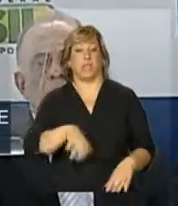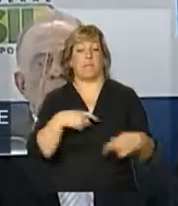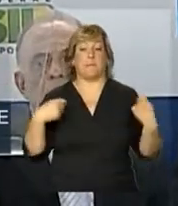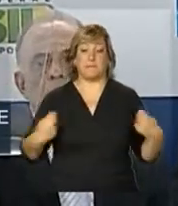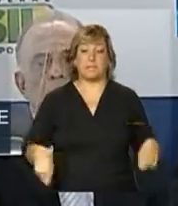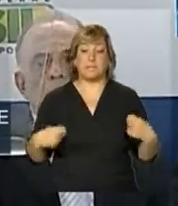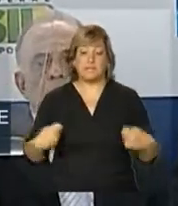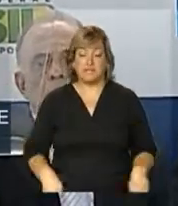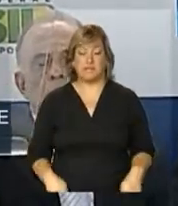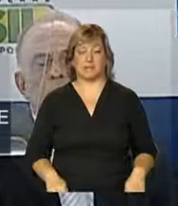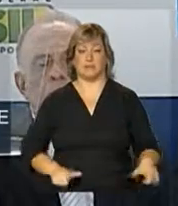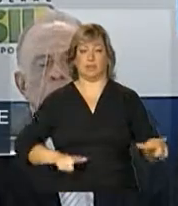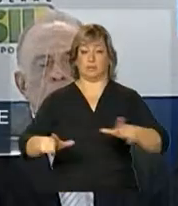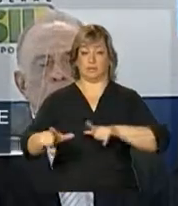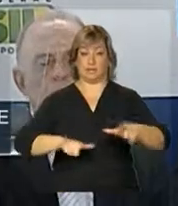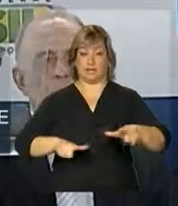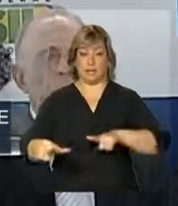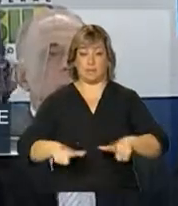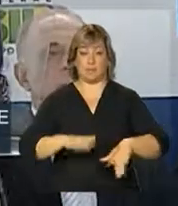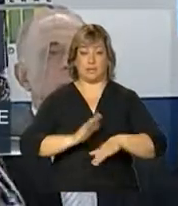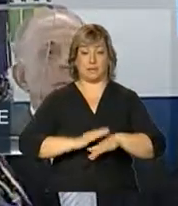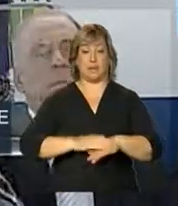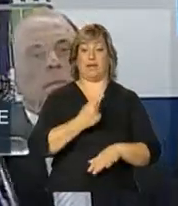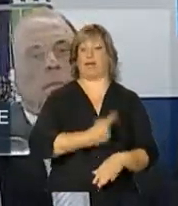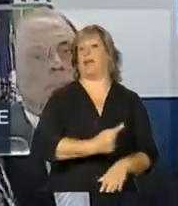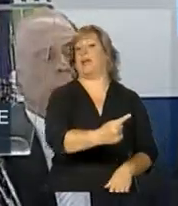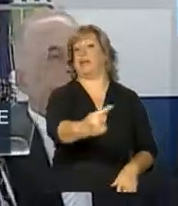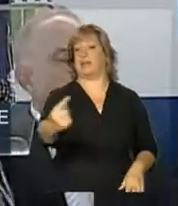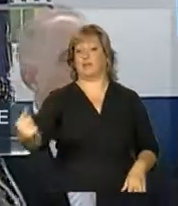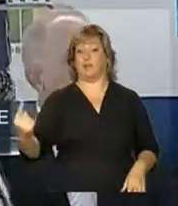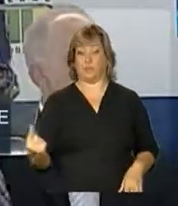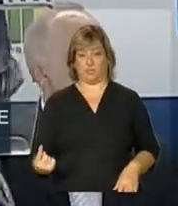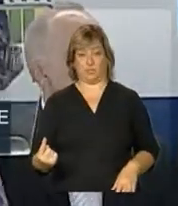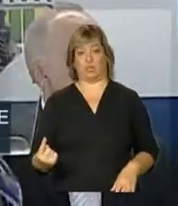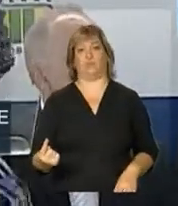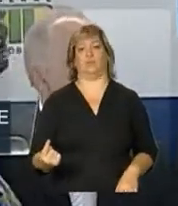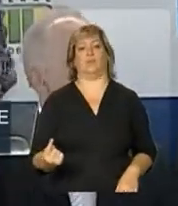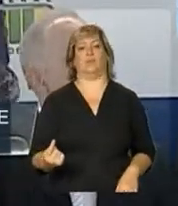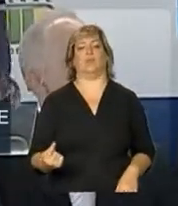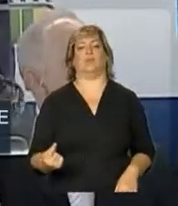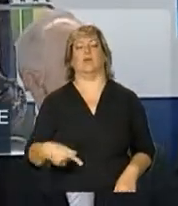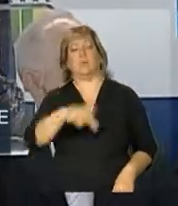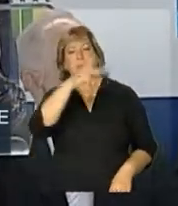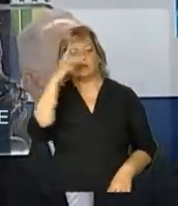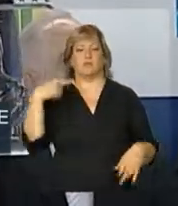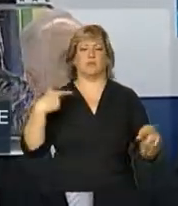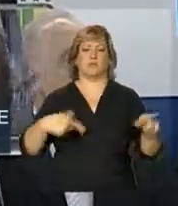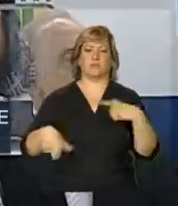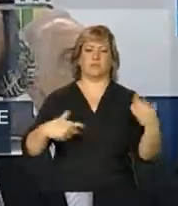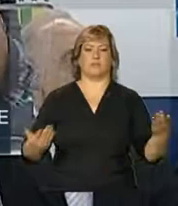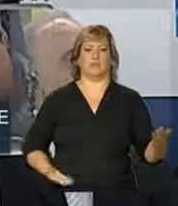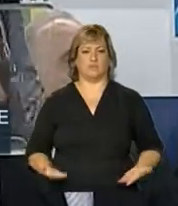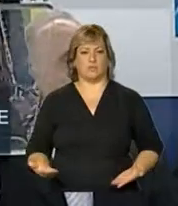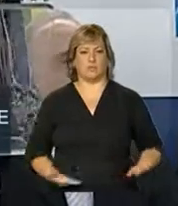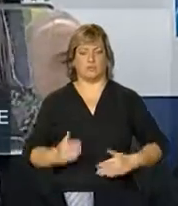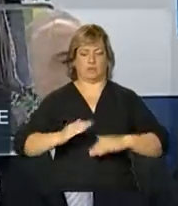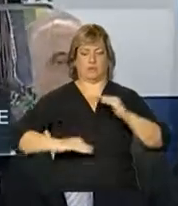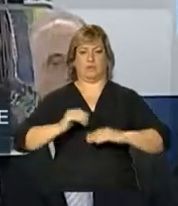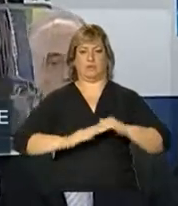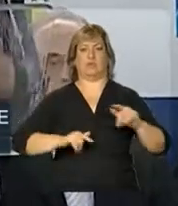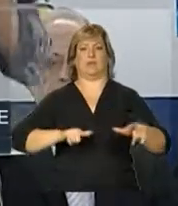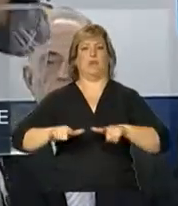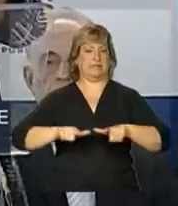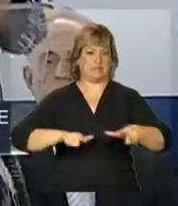do trabalho de cada um dos funcionários, dos